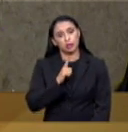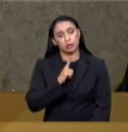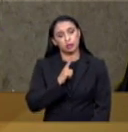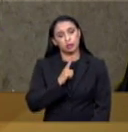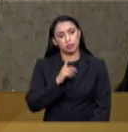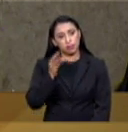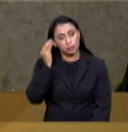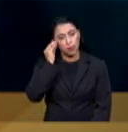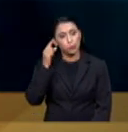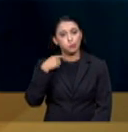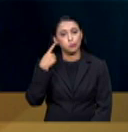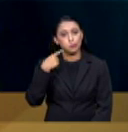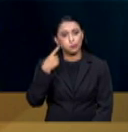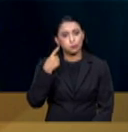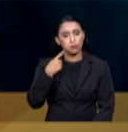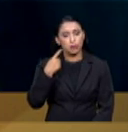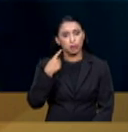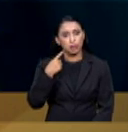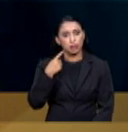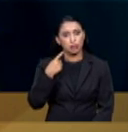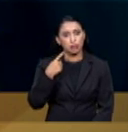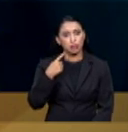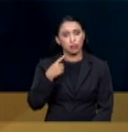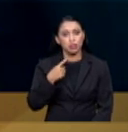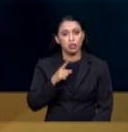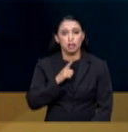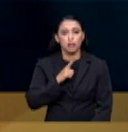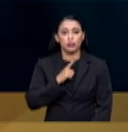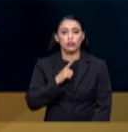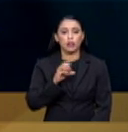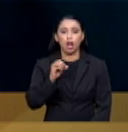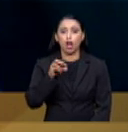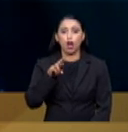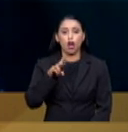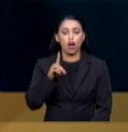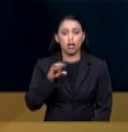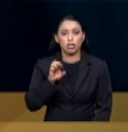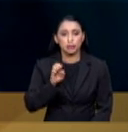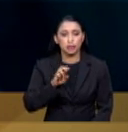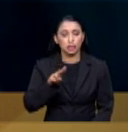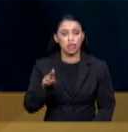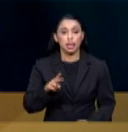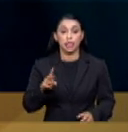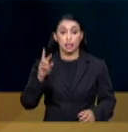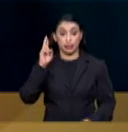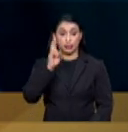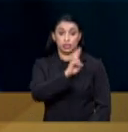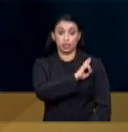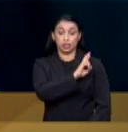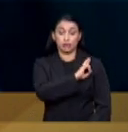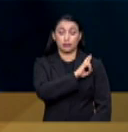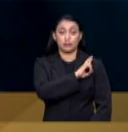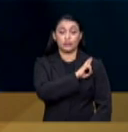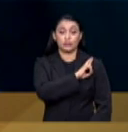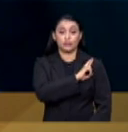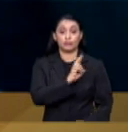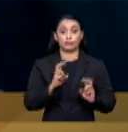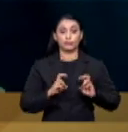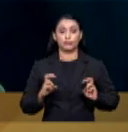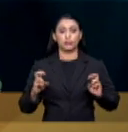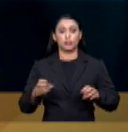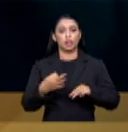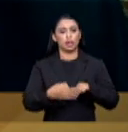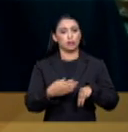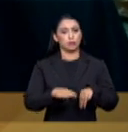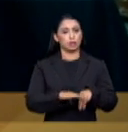É. Advogado da tribuna não levanta questão de ordem e processo submetido ao colegiado. Quem levanta é